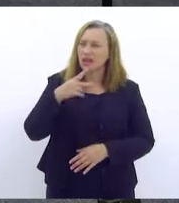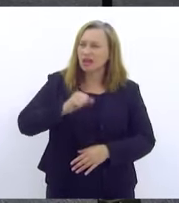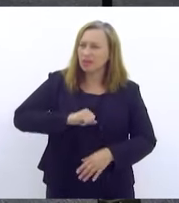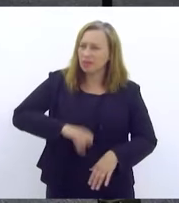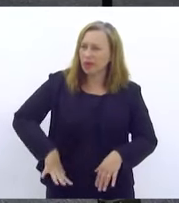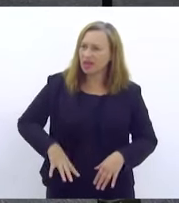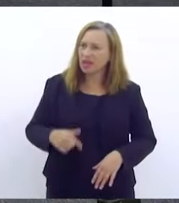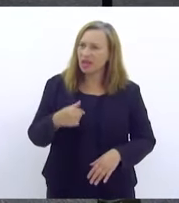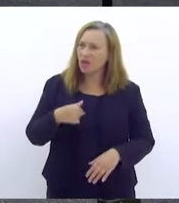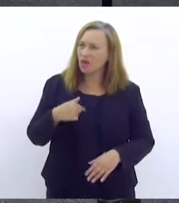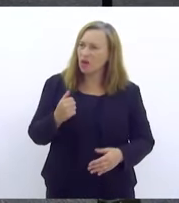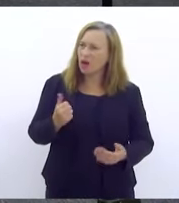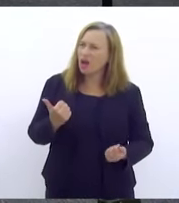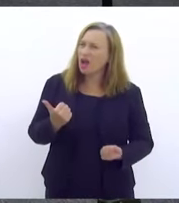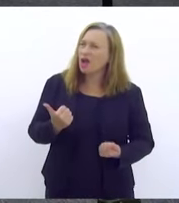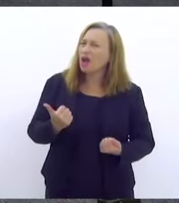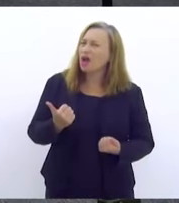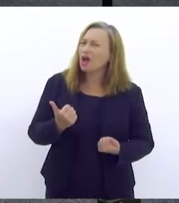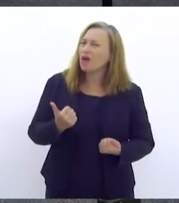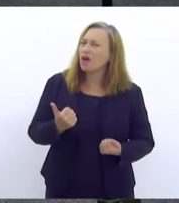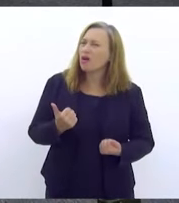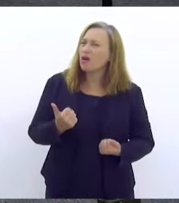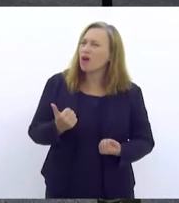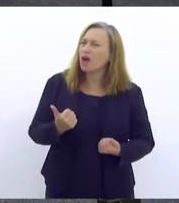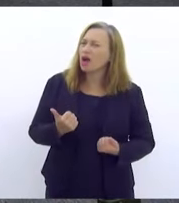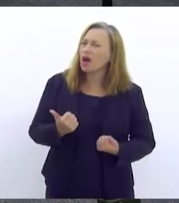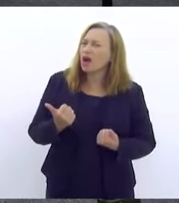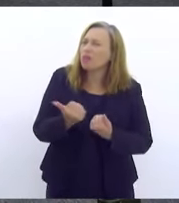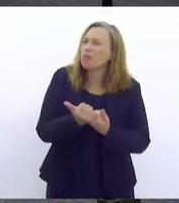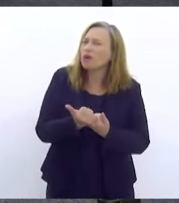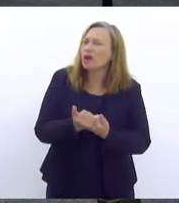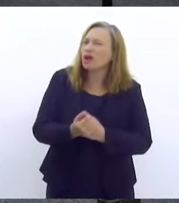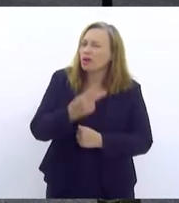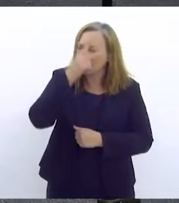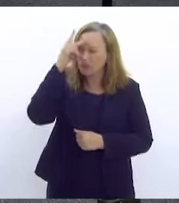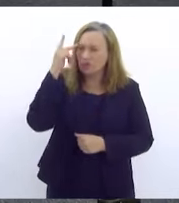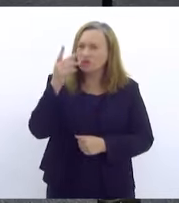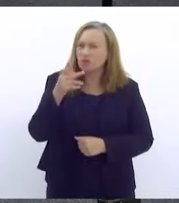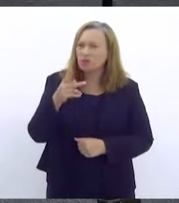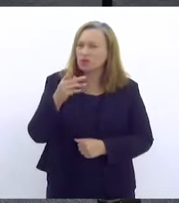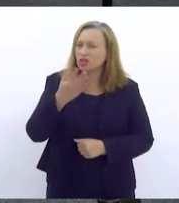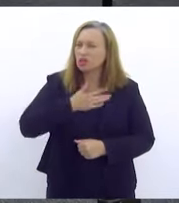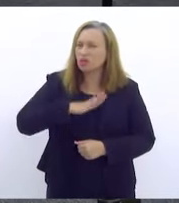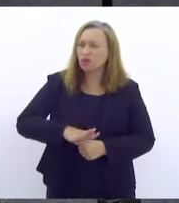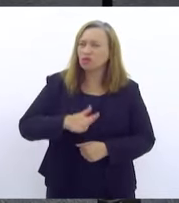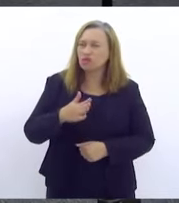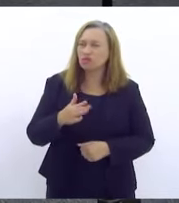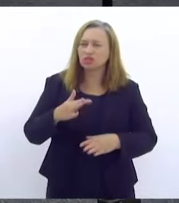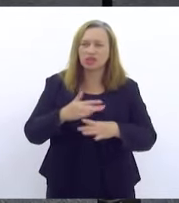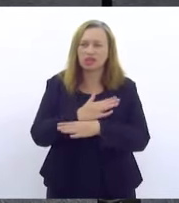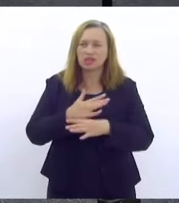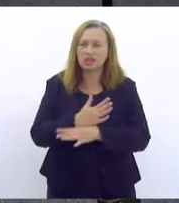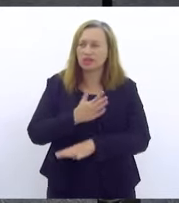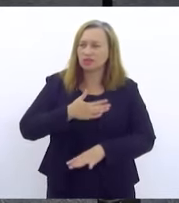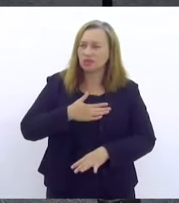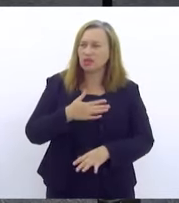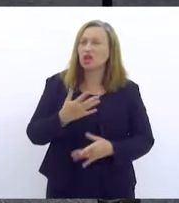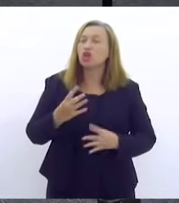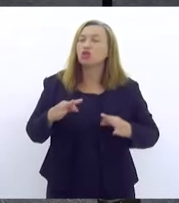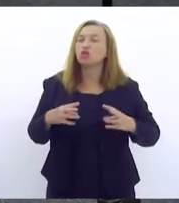eu apoiar esse cidadão que falou mal da minha cidade. Ou seja, tudo farinha do mesmo saco.